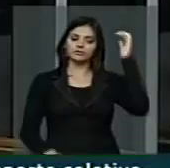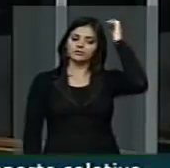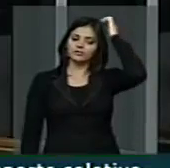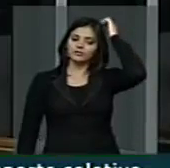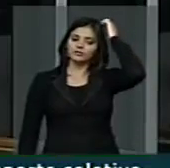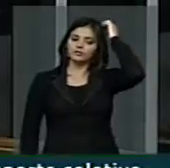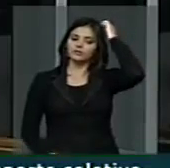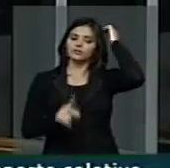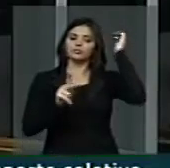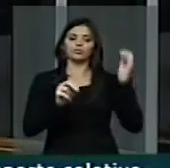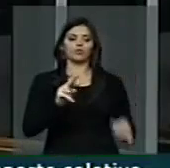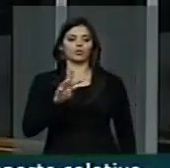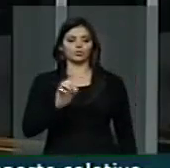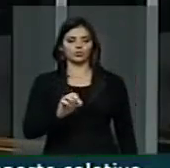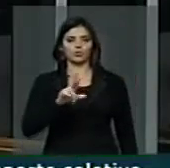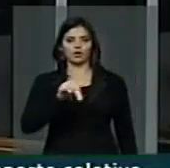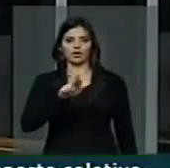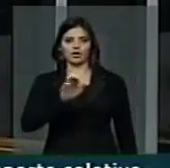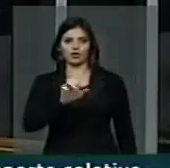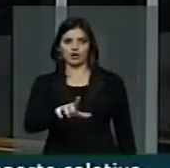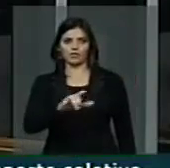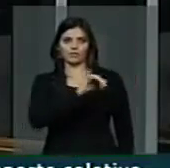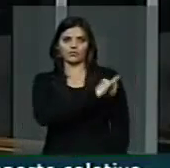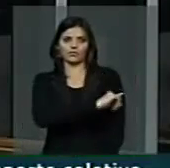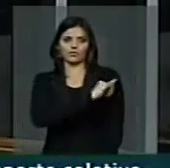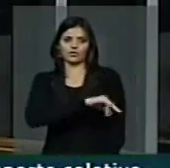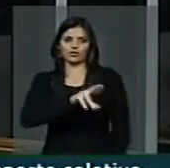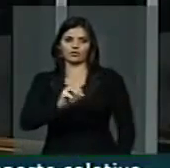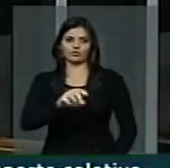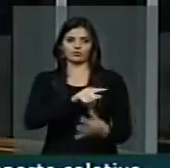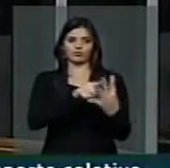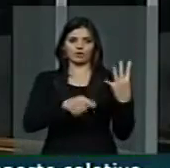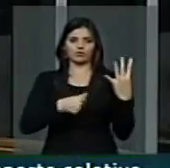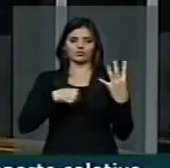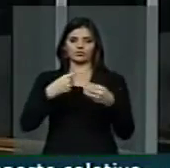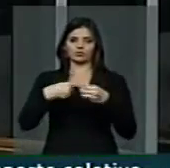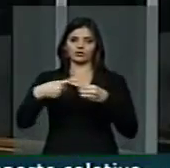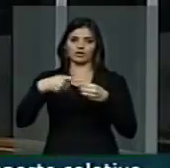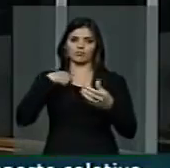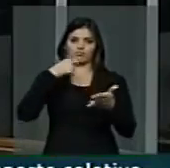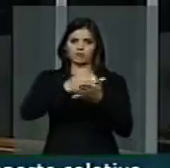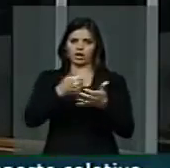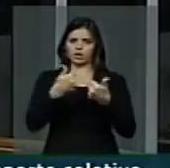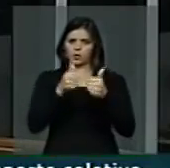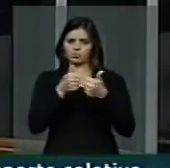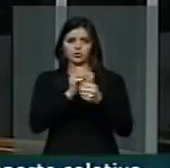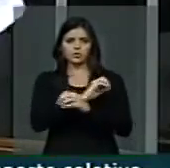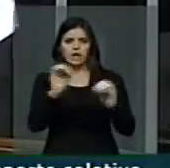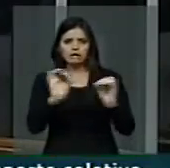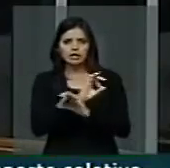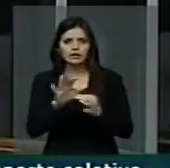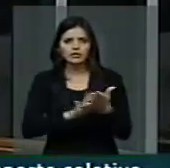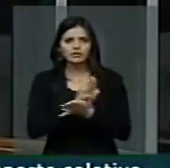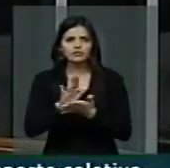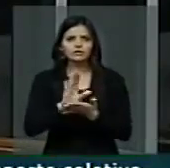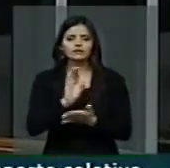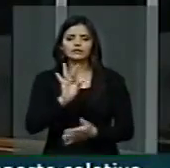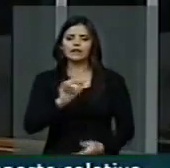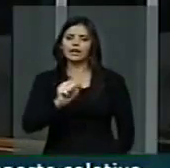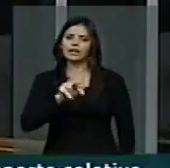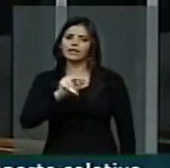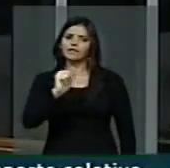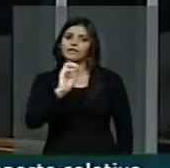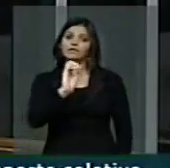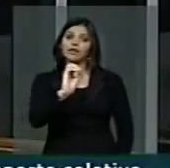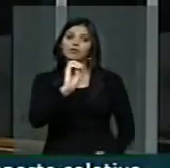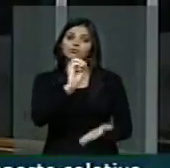Porto Real, no Rio, e Ivaiporã, no Paraná, que somam as 4 cidades que têm tarifa zero. Ora, se há experiências,